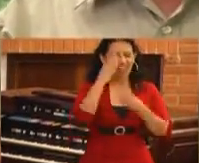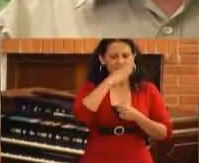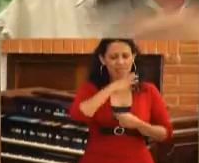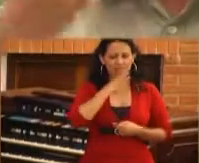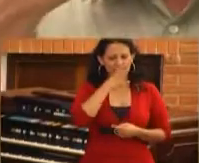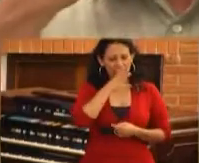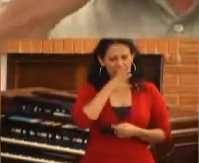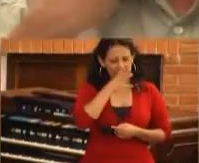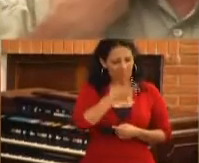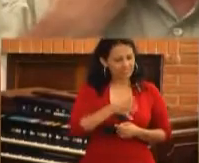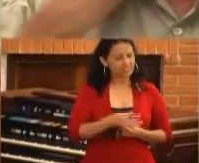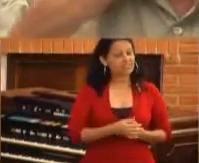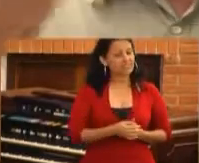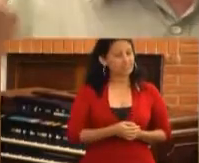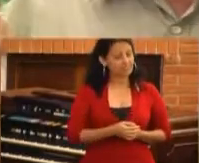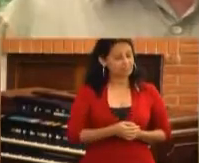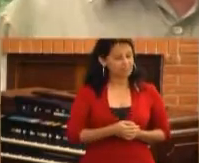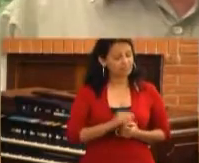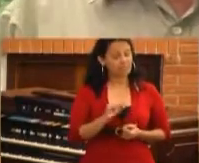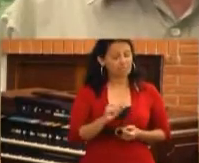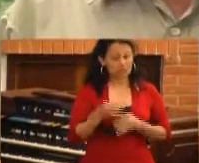34?